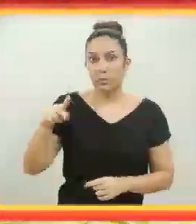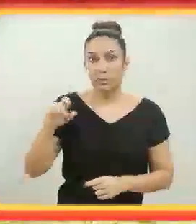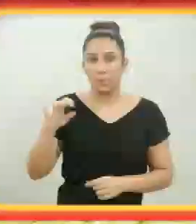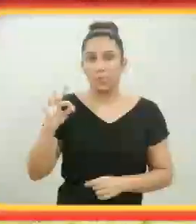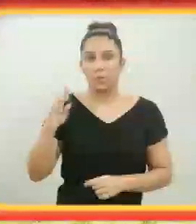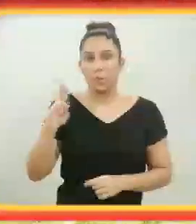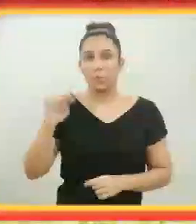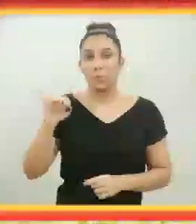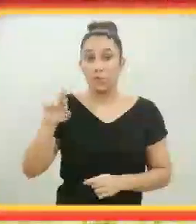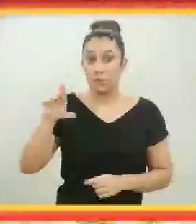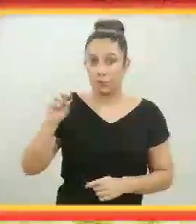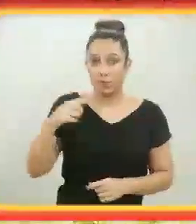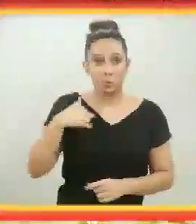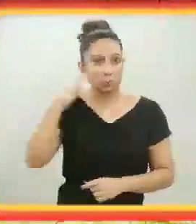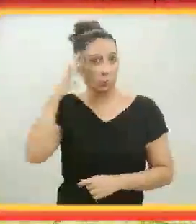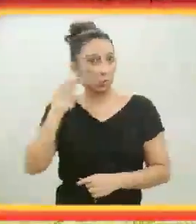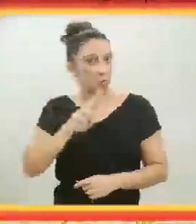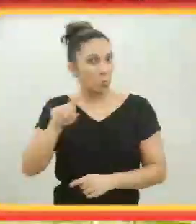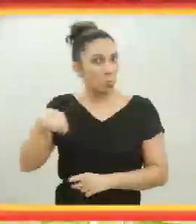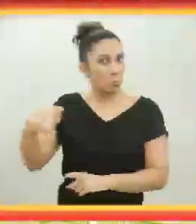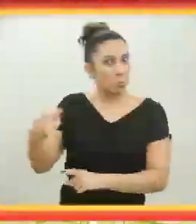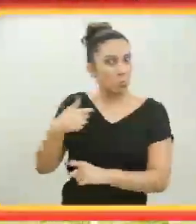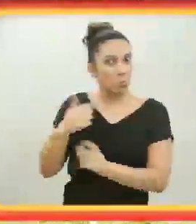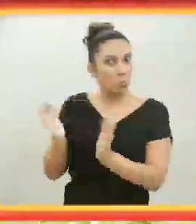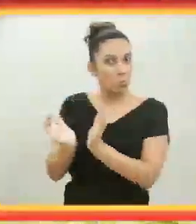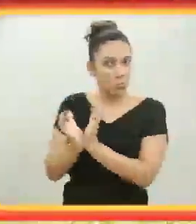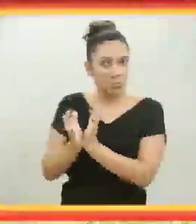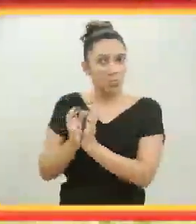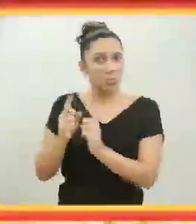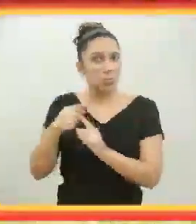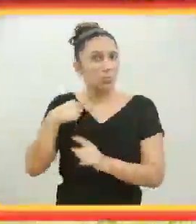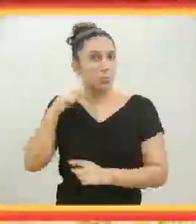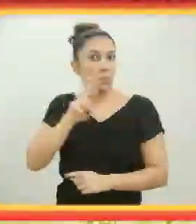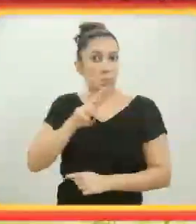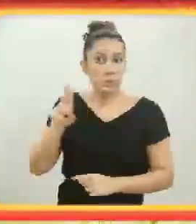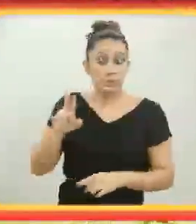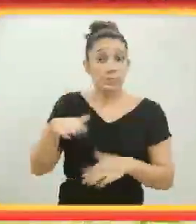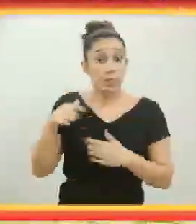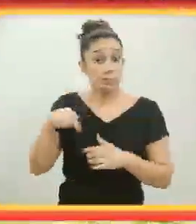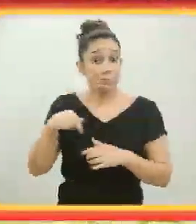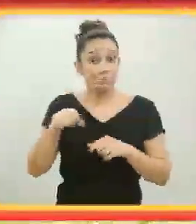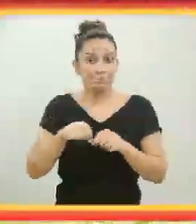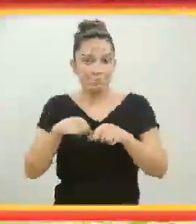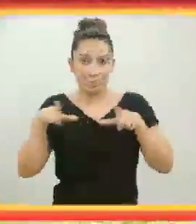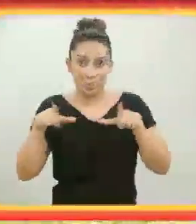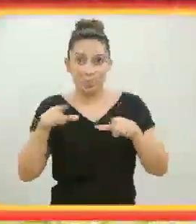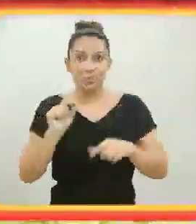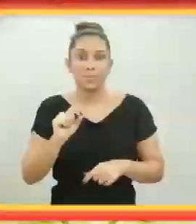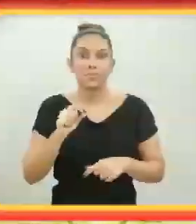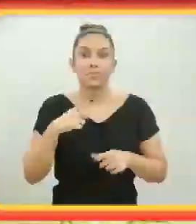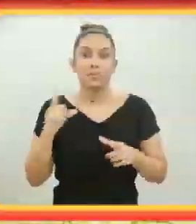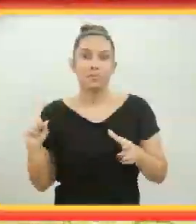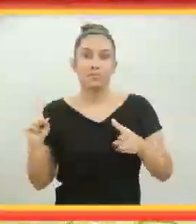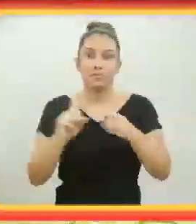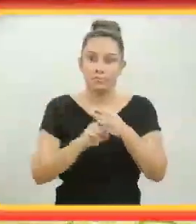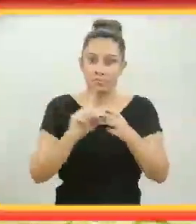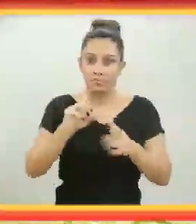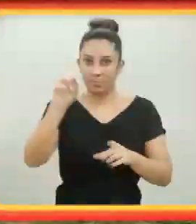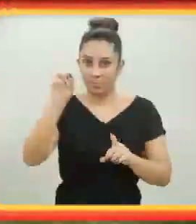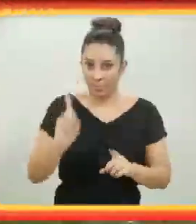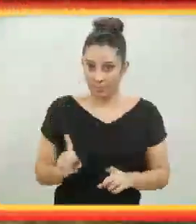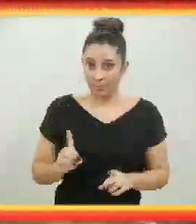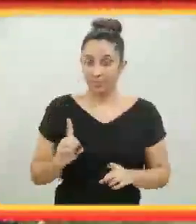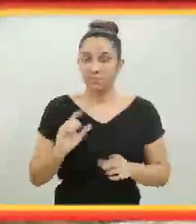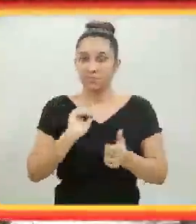descobri que eu tinha o nanismo, o nome que era nanismo pituitário. Até então não sabia que eu tinha o nanismo, mas não sabia que era